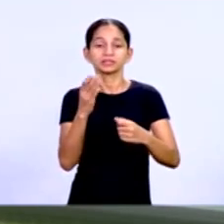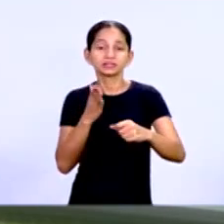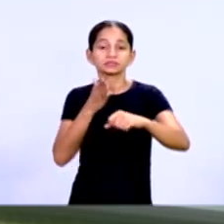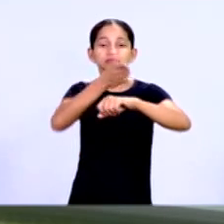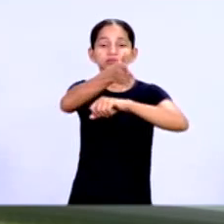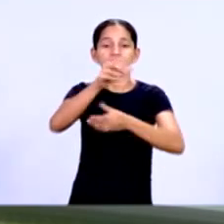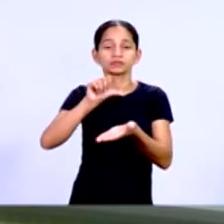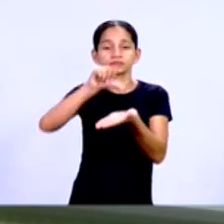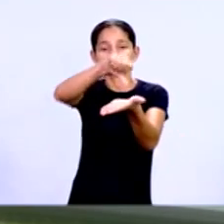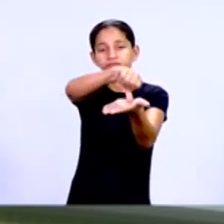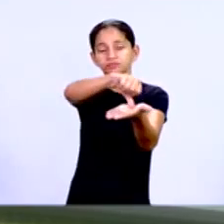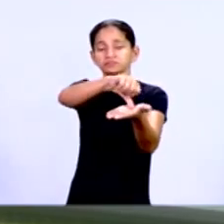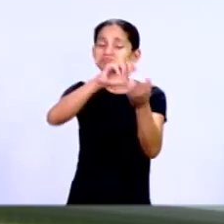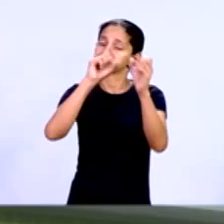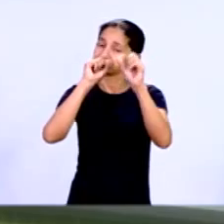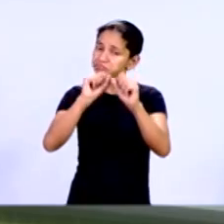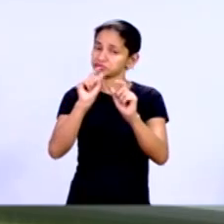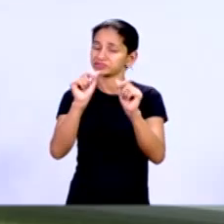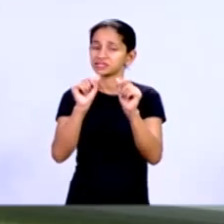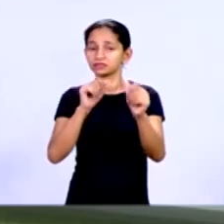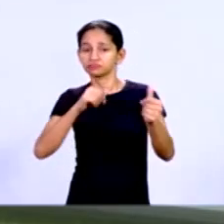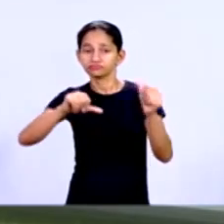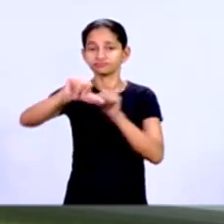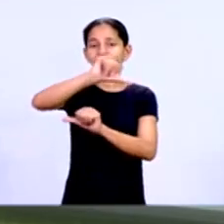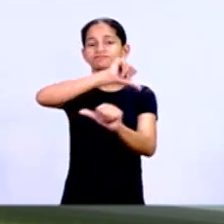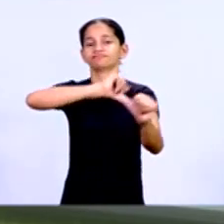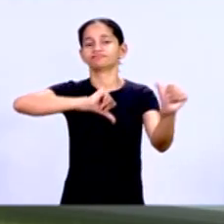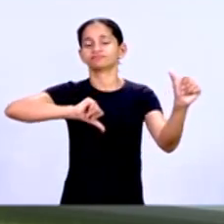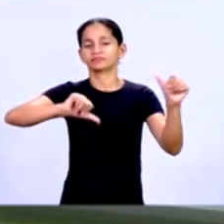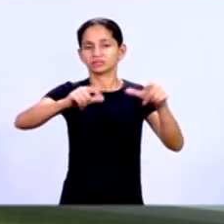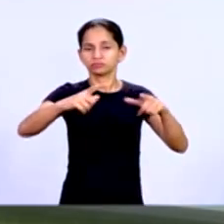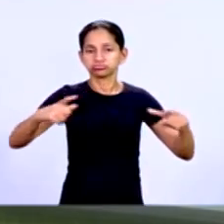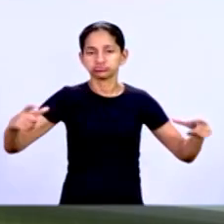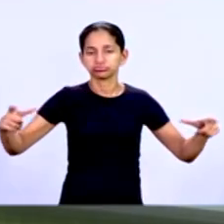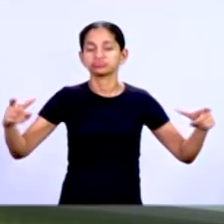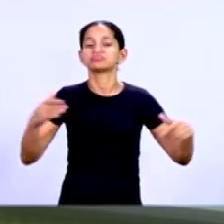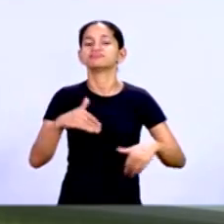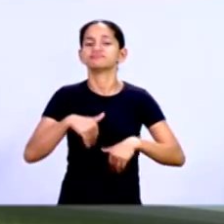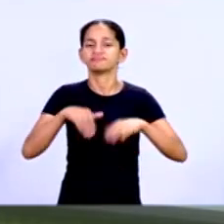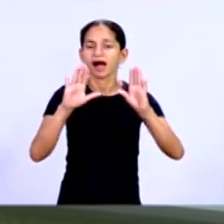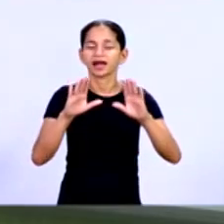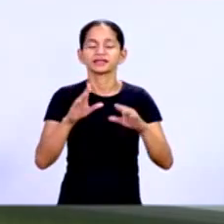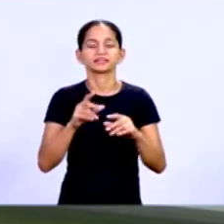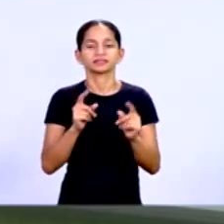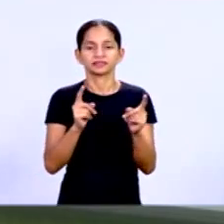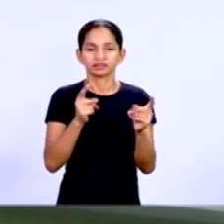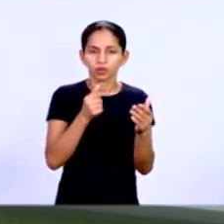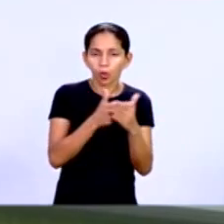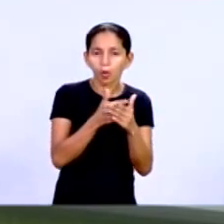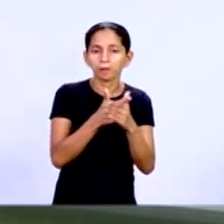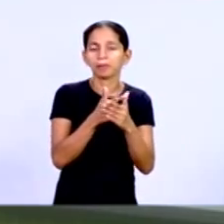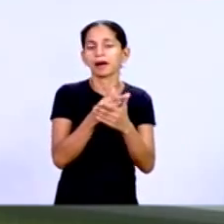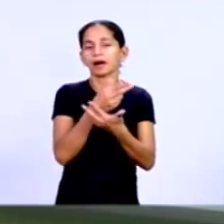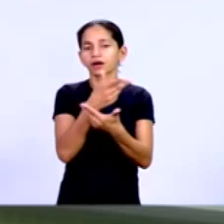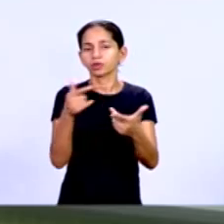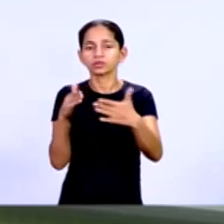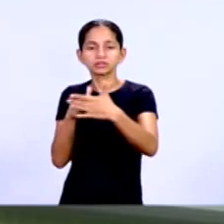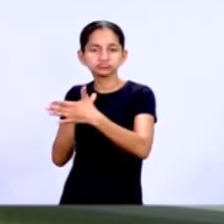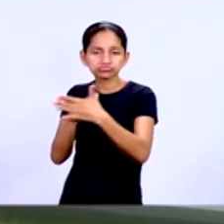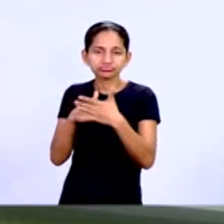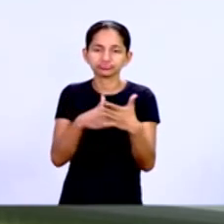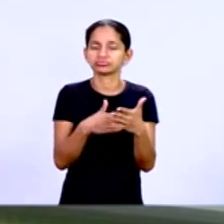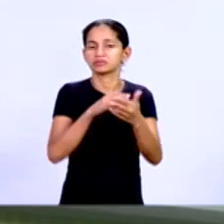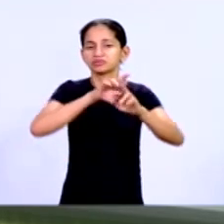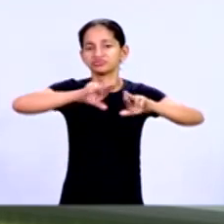dele, para fazer capital de giro, para fazer expansão de compra de mercadorias e equipamentos, por exemplo, em que o aporte